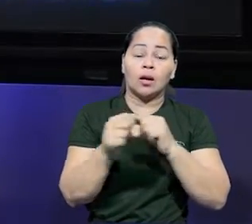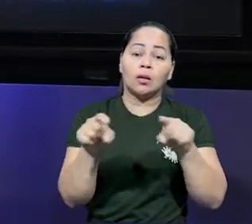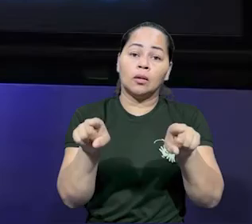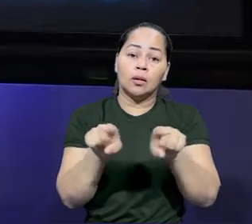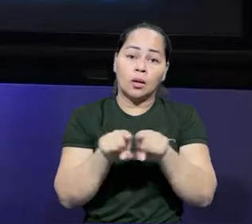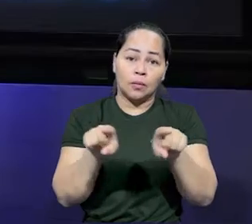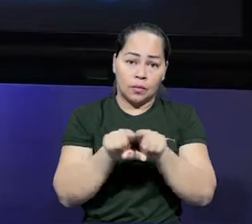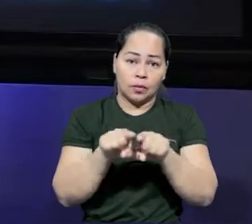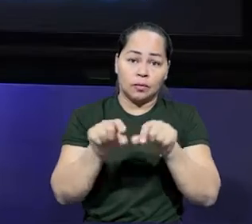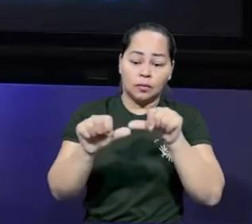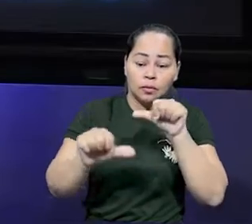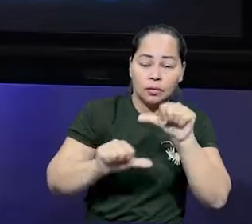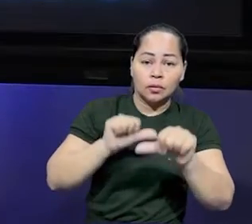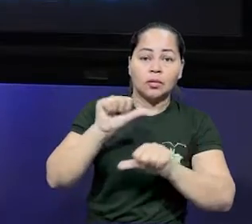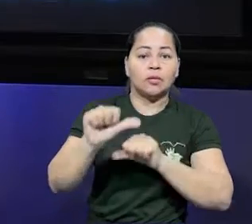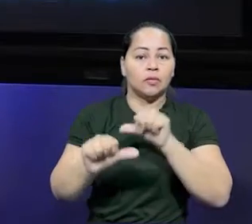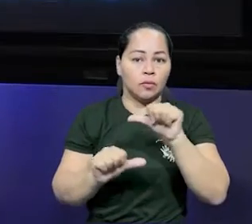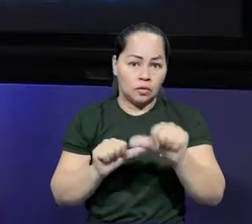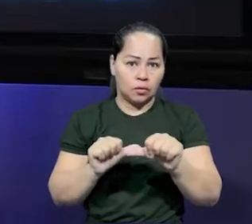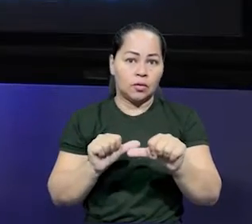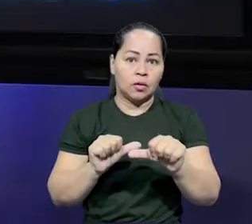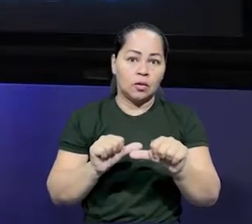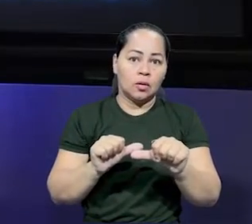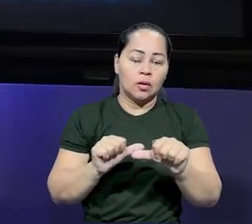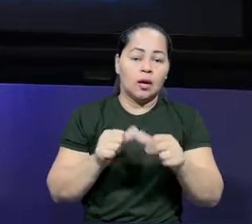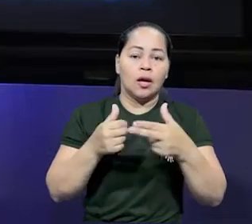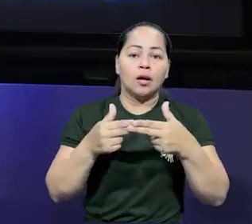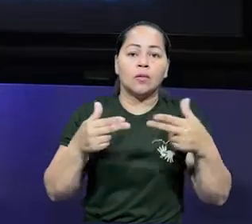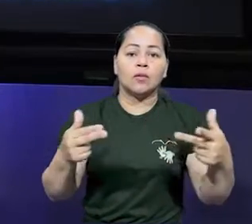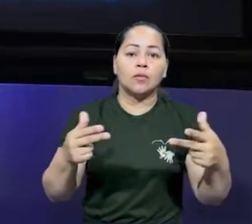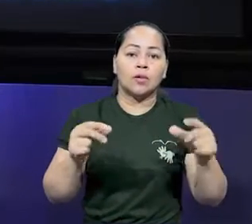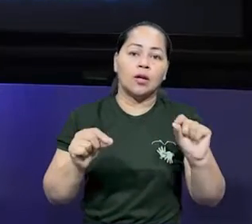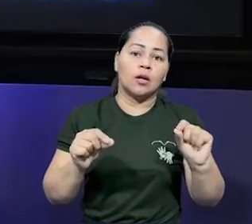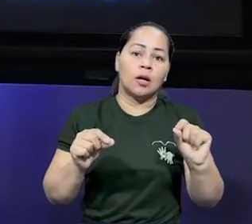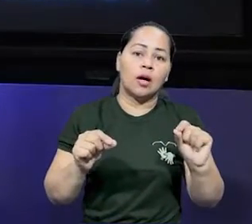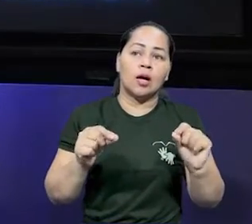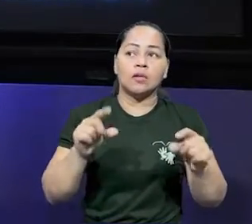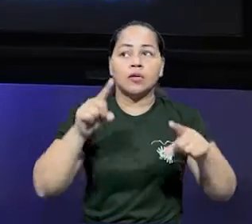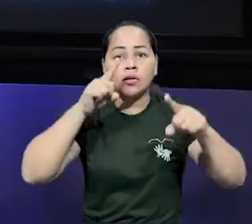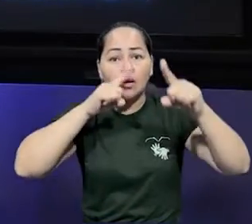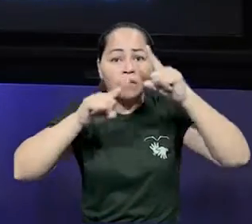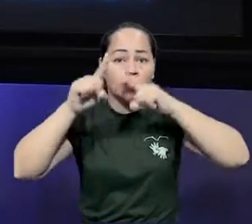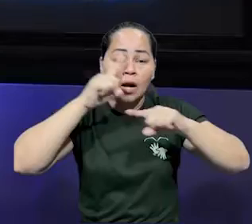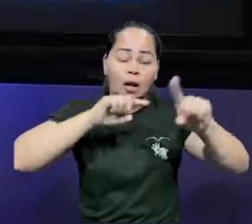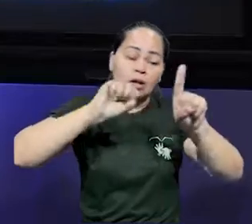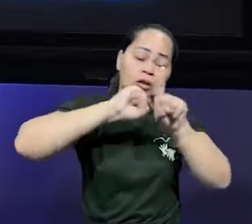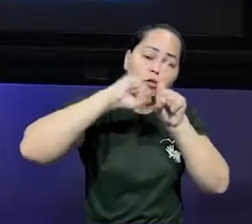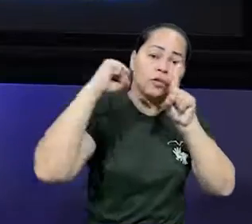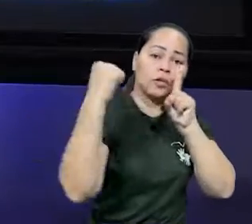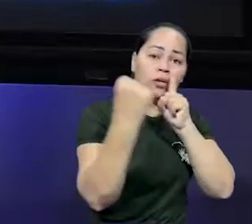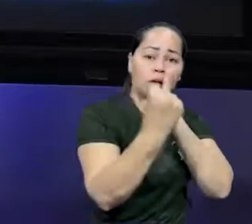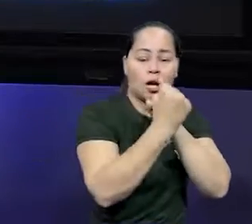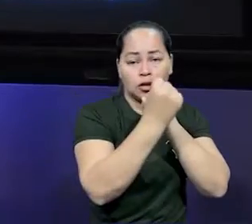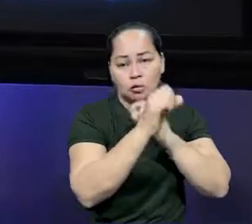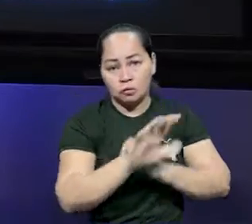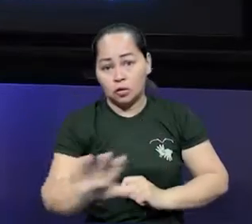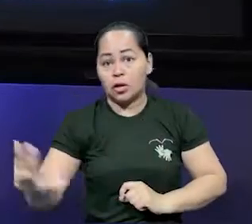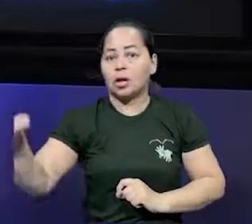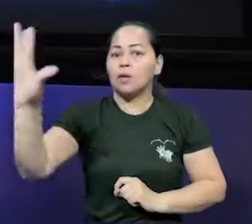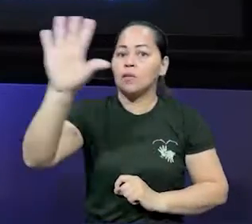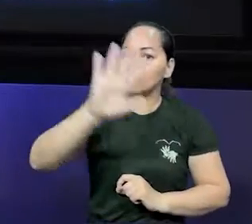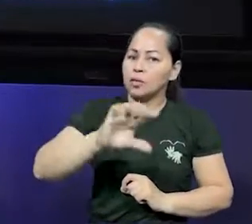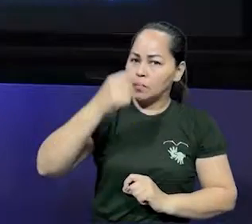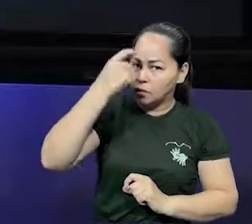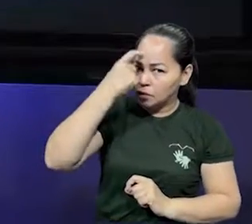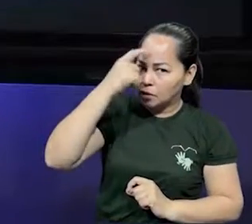também se transformem em alvo de depositação das falhas da sociedade em geral. Essa é uma ideia que eu quero